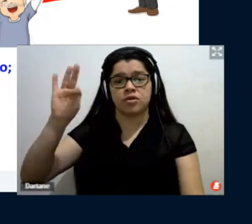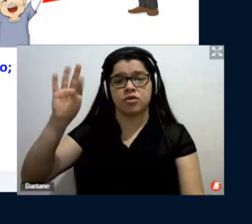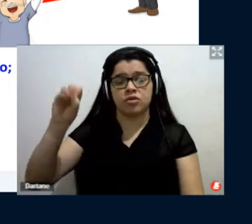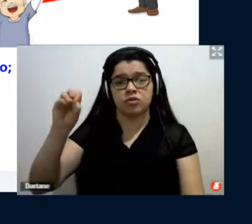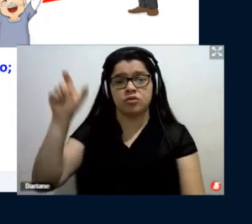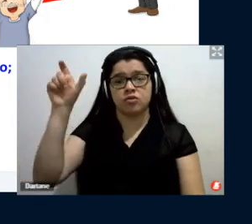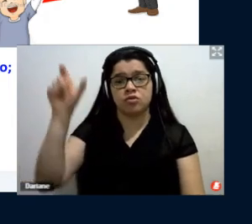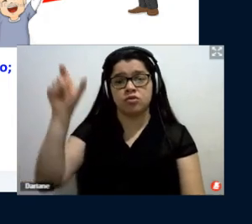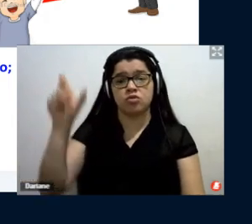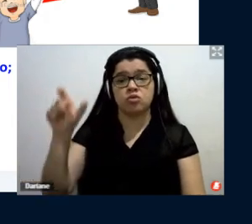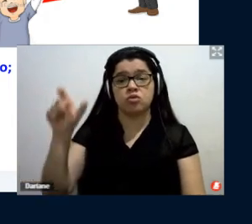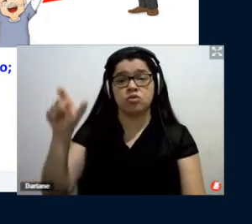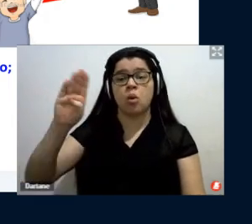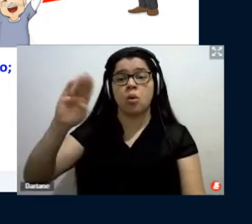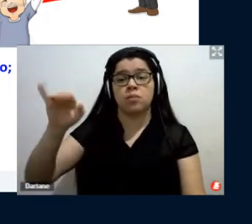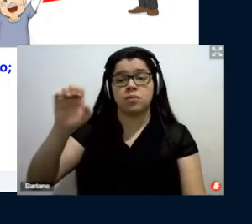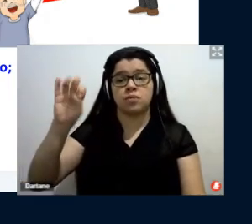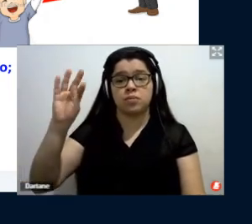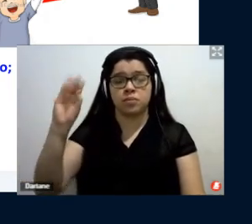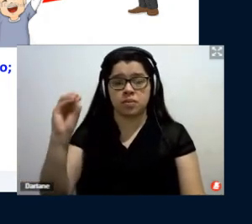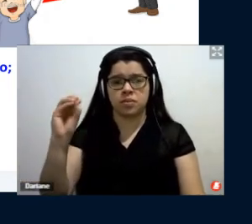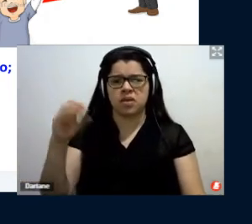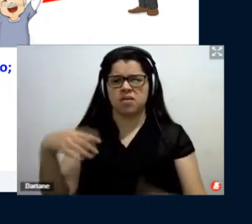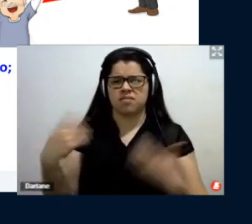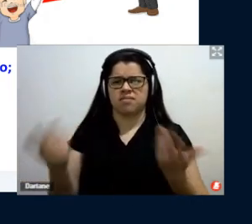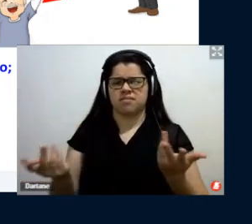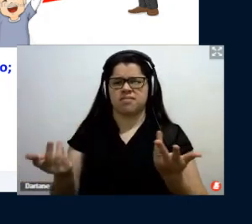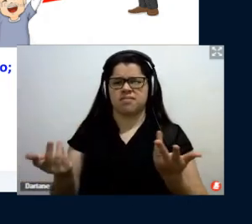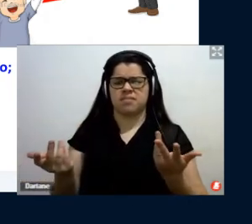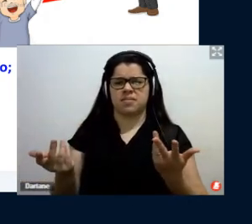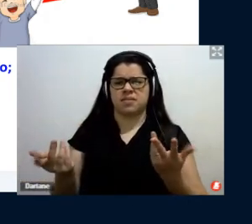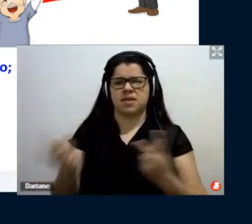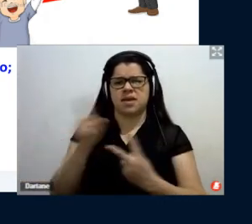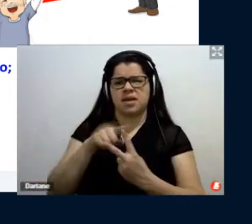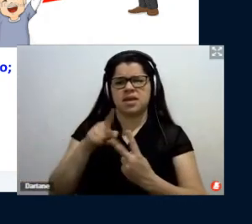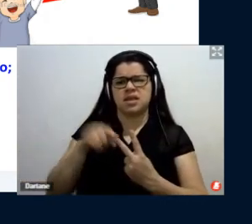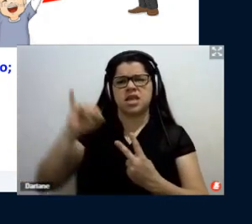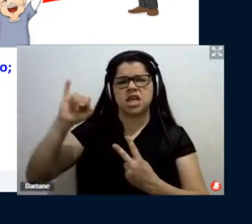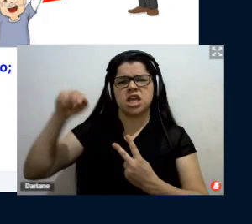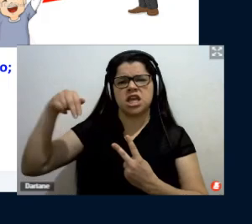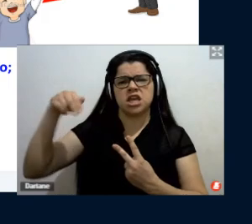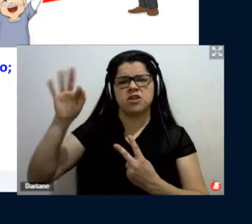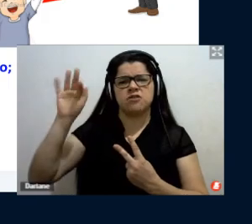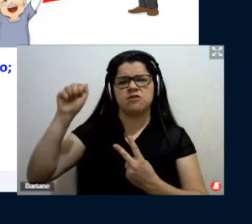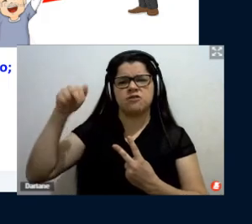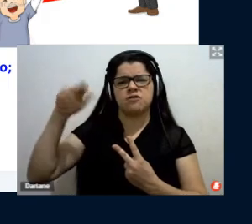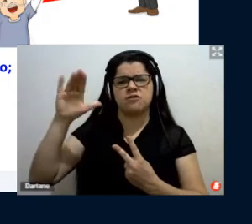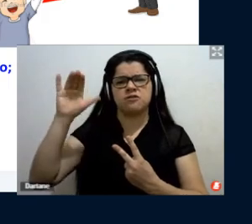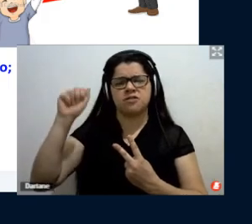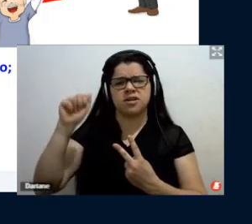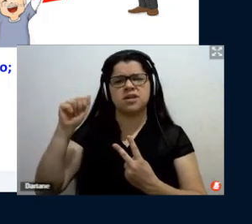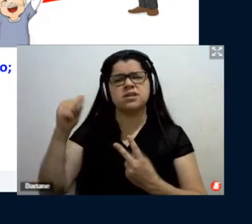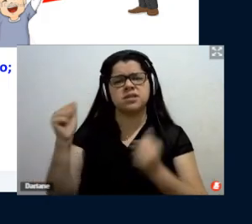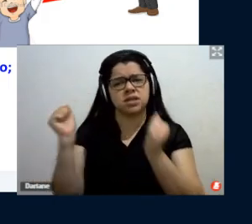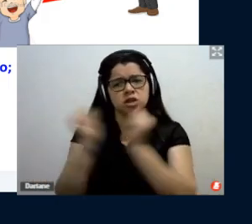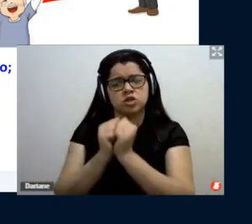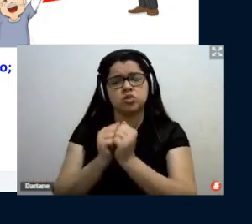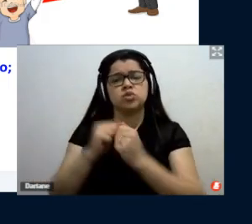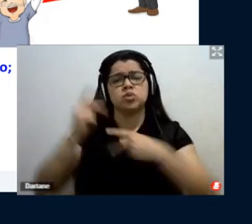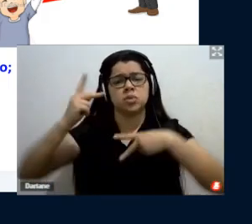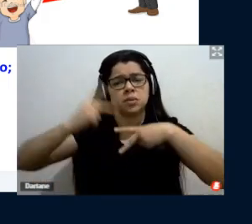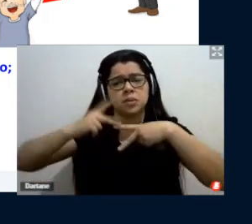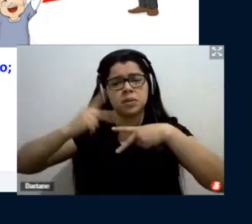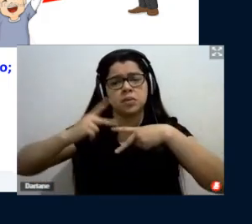um substantivo. É um substantivo e está com uma preposição. Tá? Então